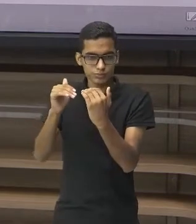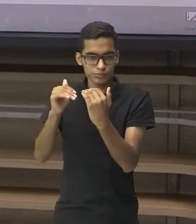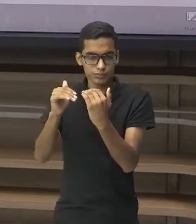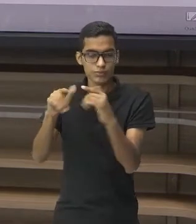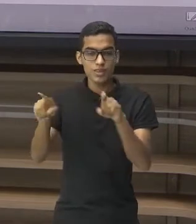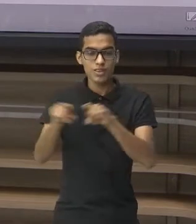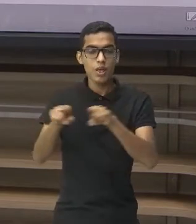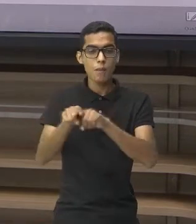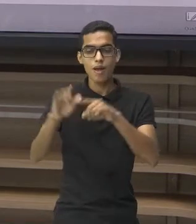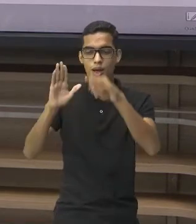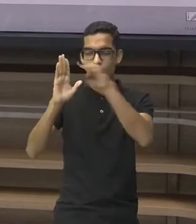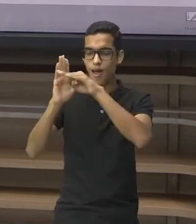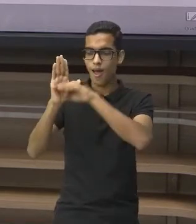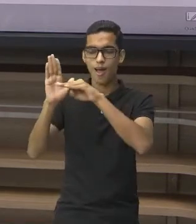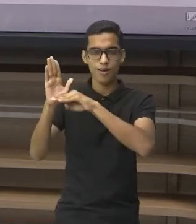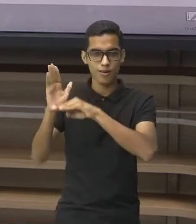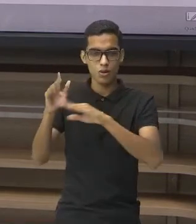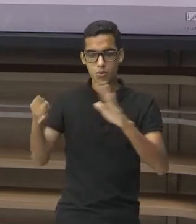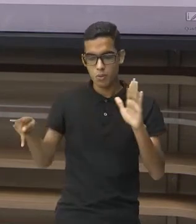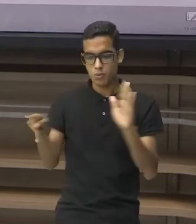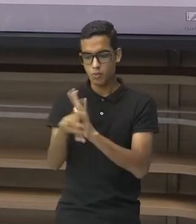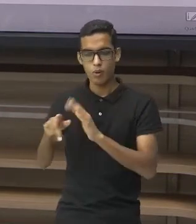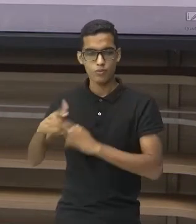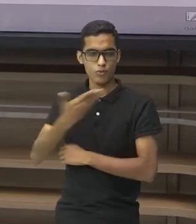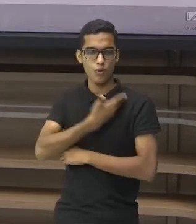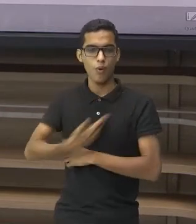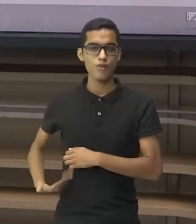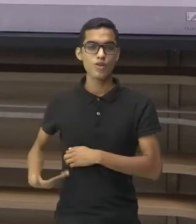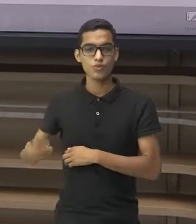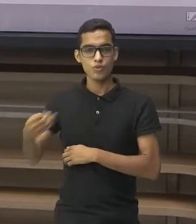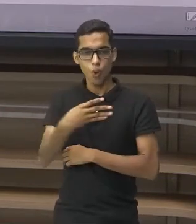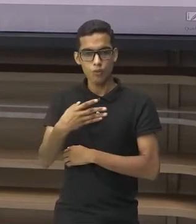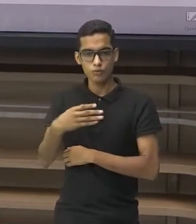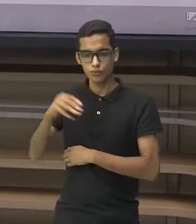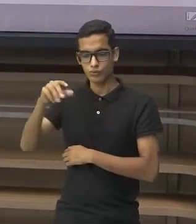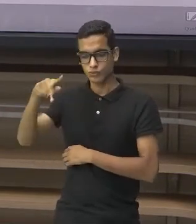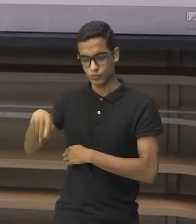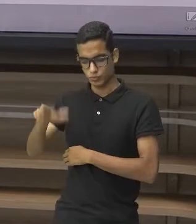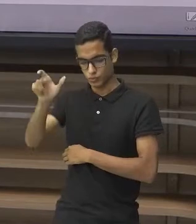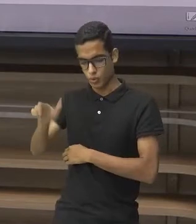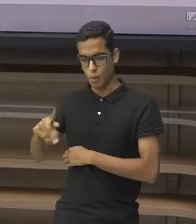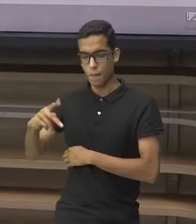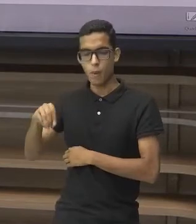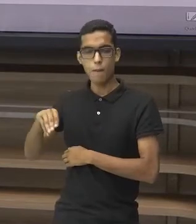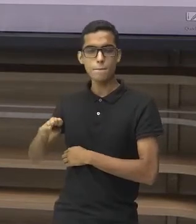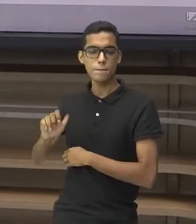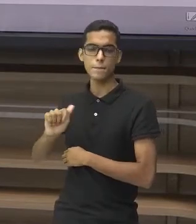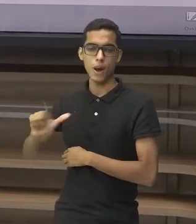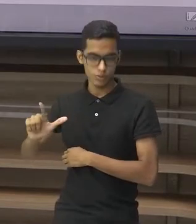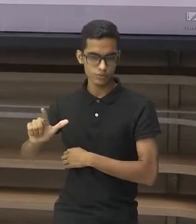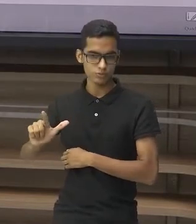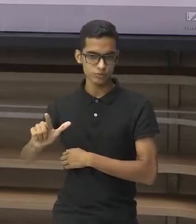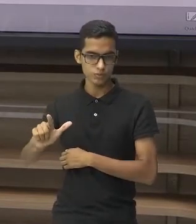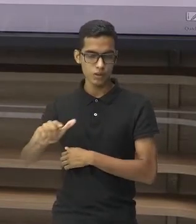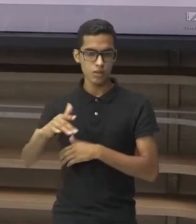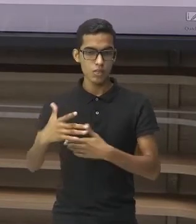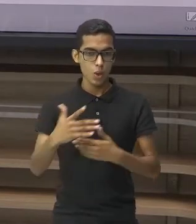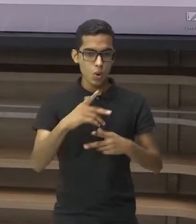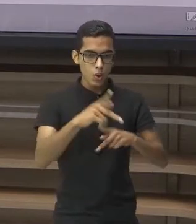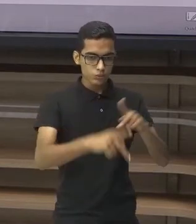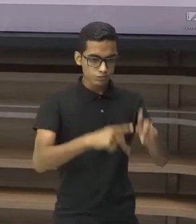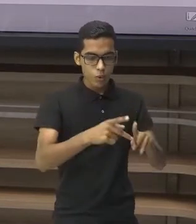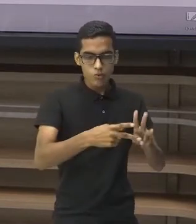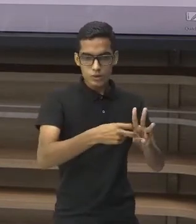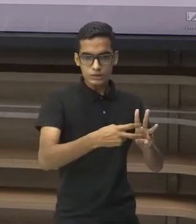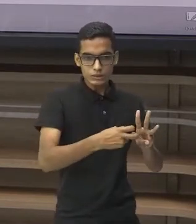de certa forma, foi uma grande desvantagem para os indígenas, uma vez que contribuiu para a aniquilação cultural do indígena, que a gente